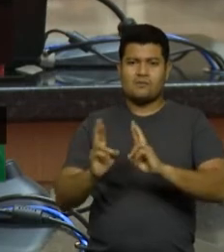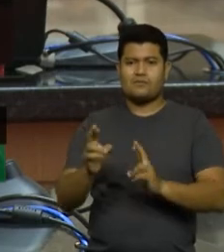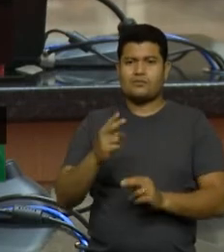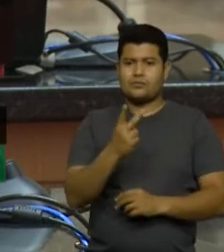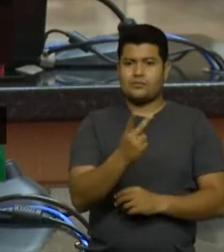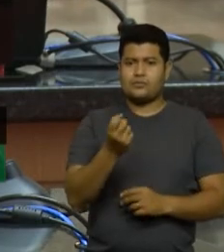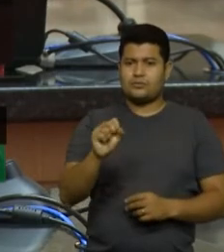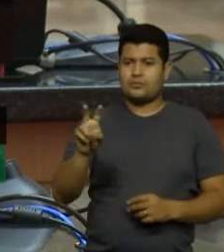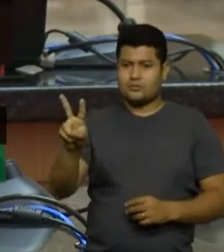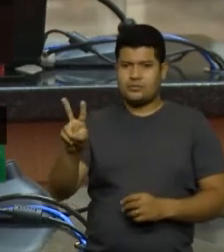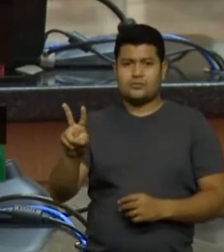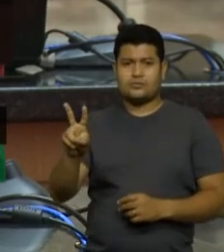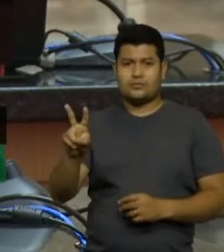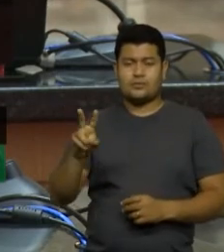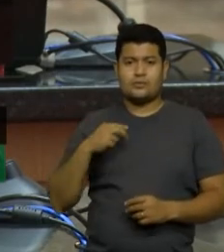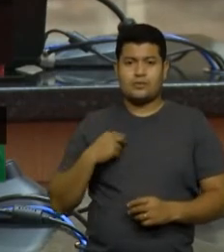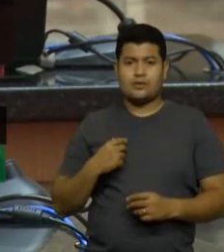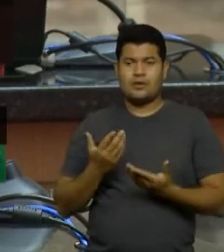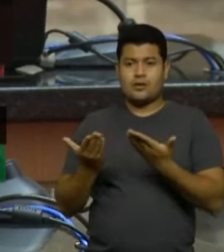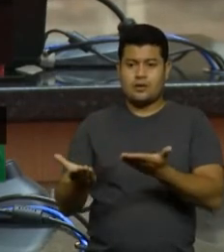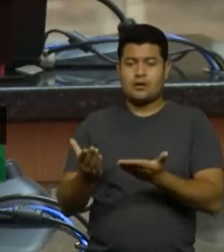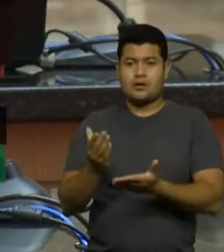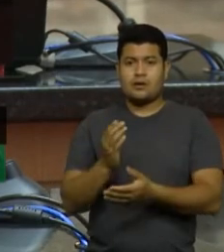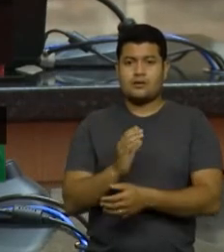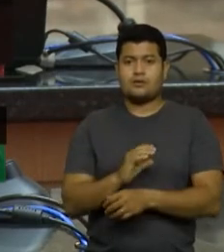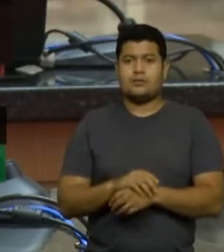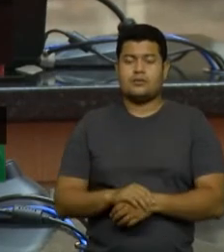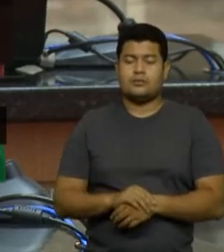ligação Campos Novos, BR...